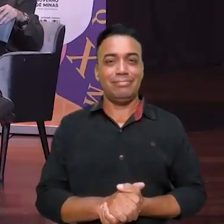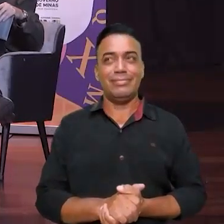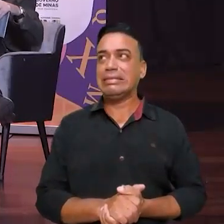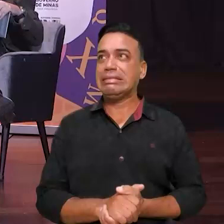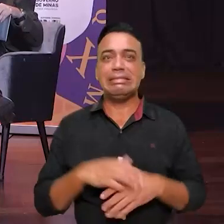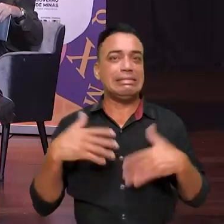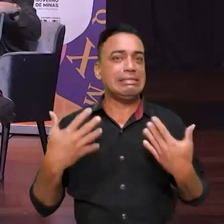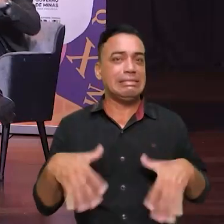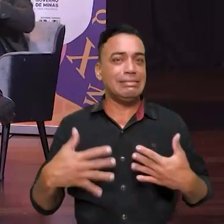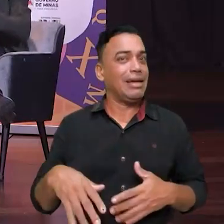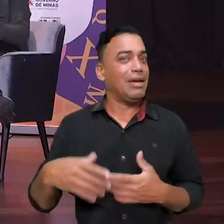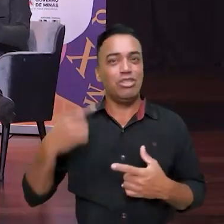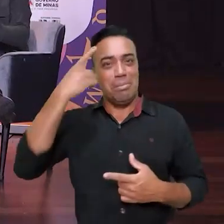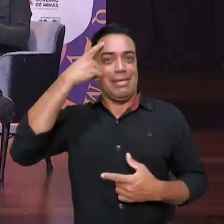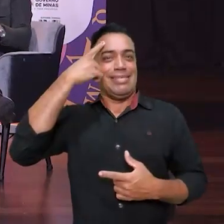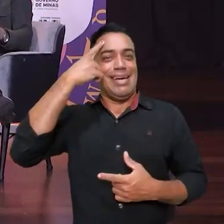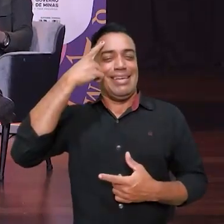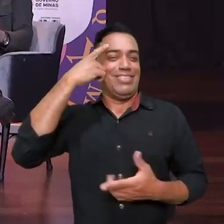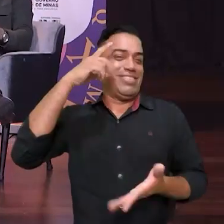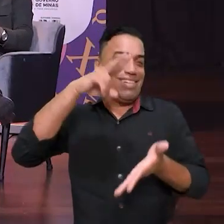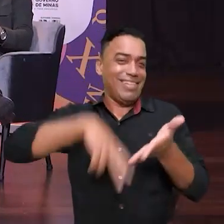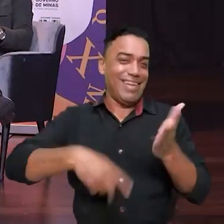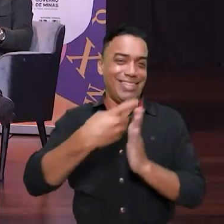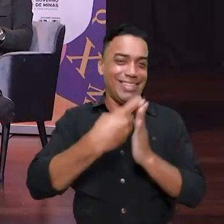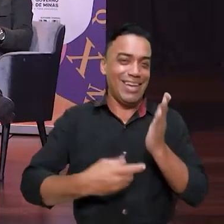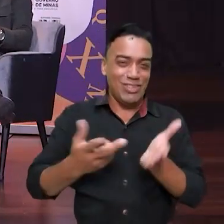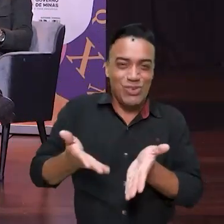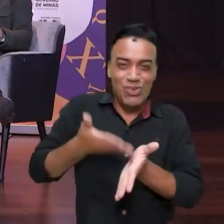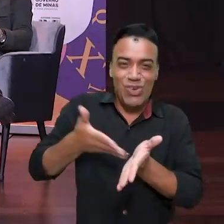Eu não tinha pensado nisso aqui.